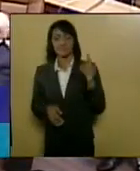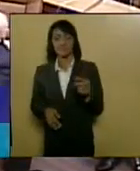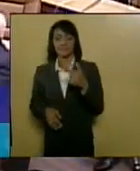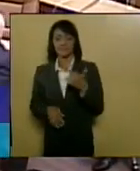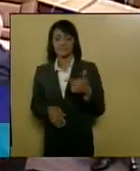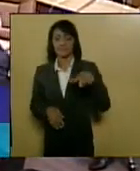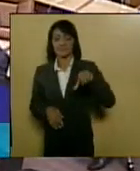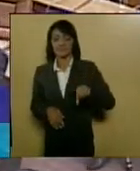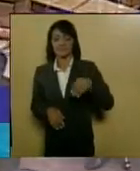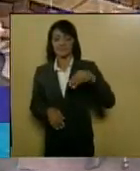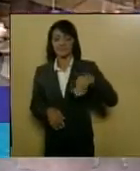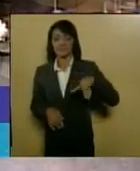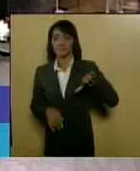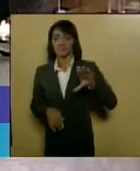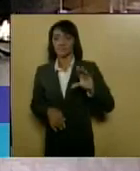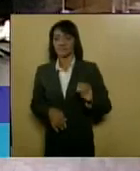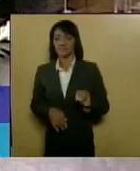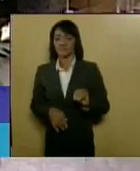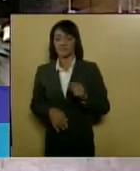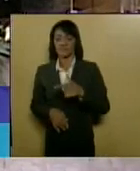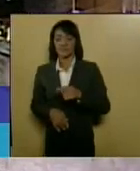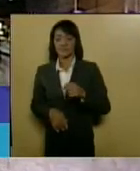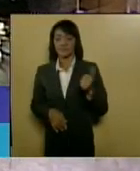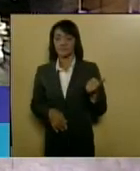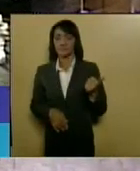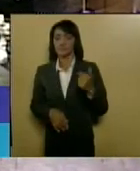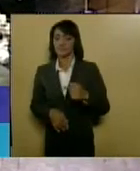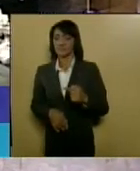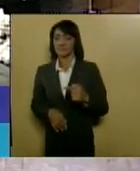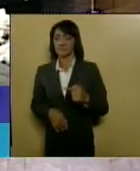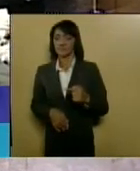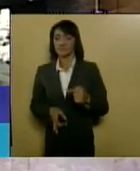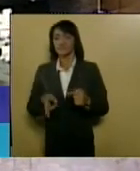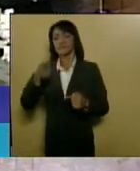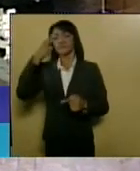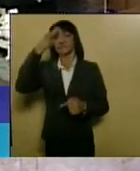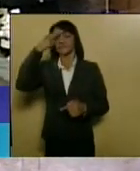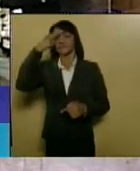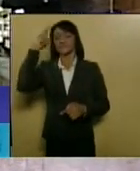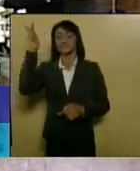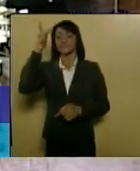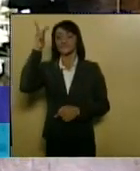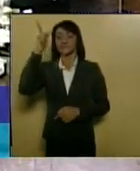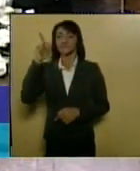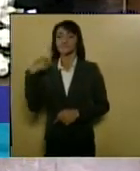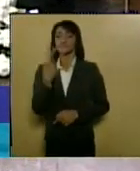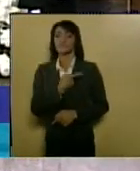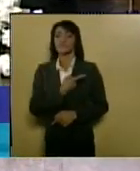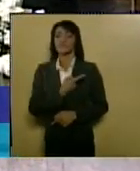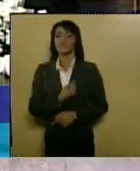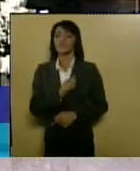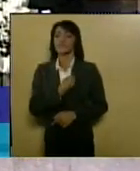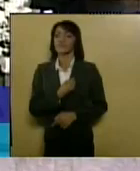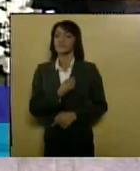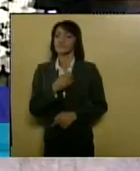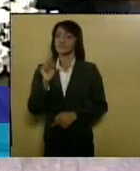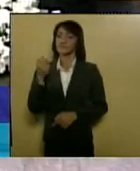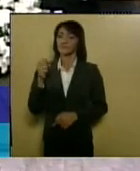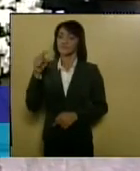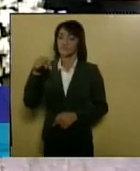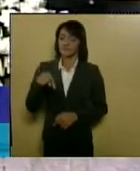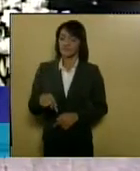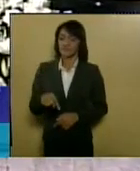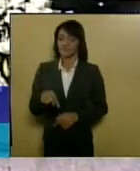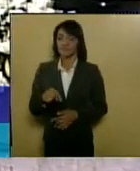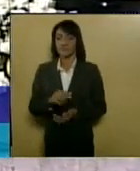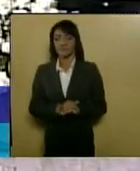de 2017, mais um acontecimento fica para sempre registrado na história de todos nós, sergipanos de nascimento ou